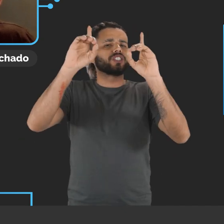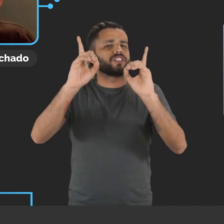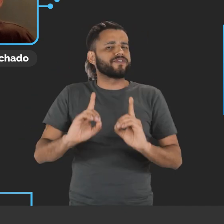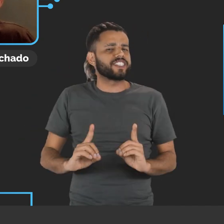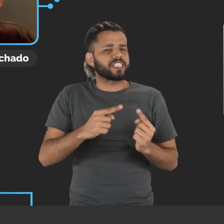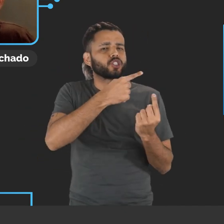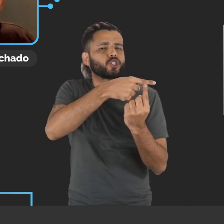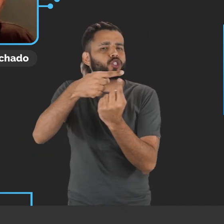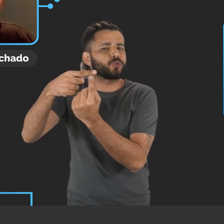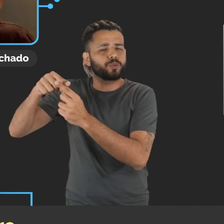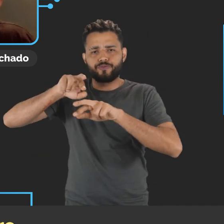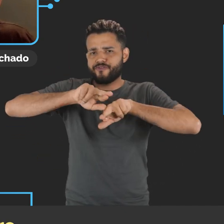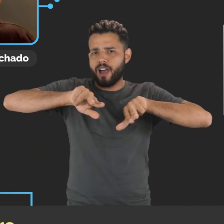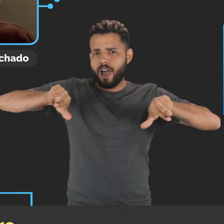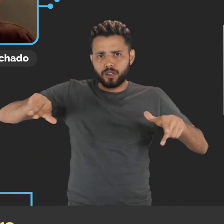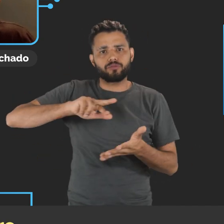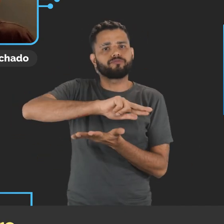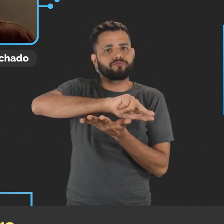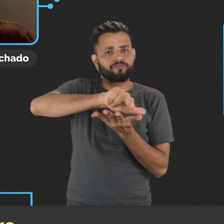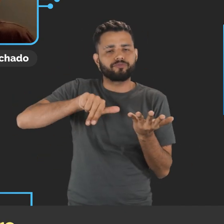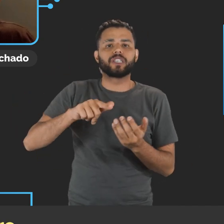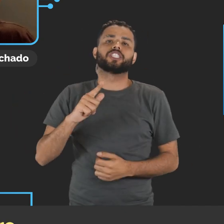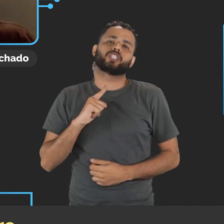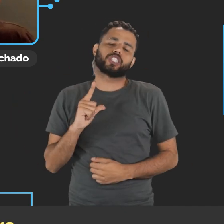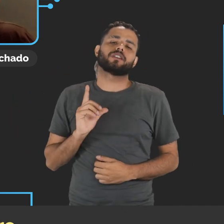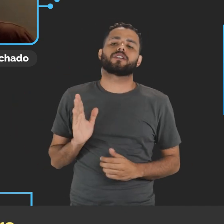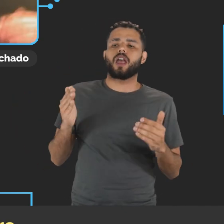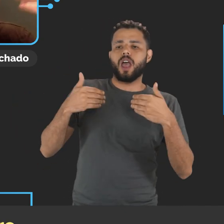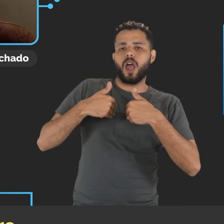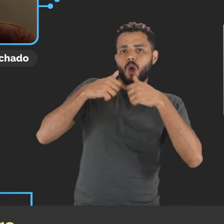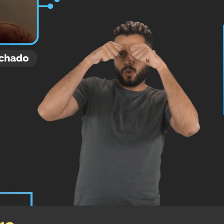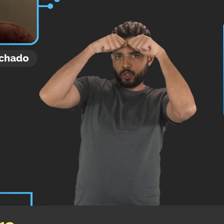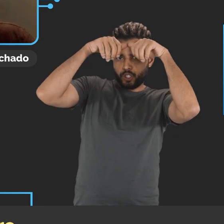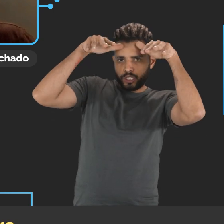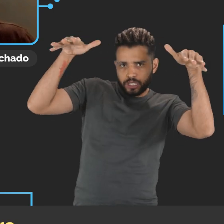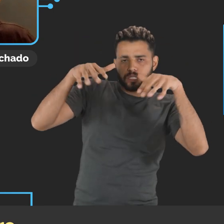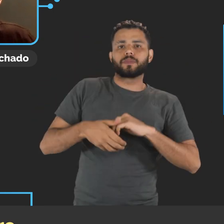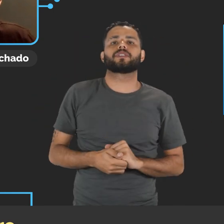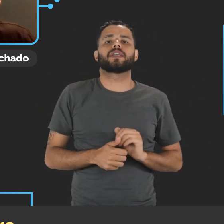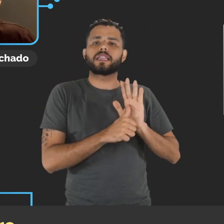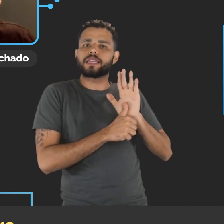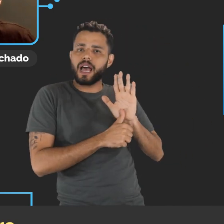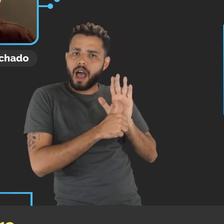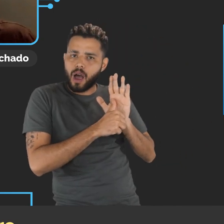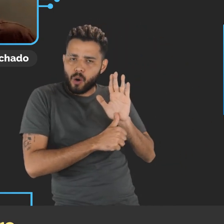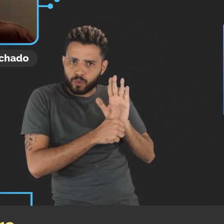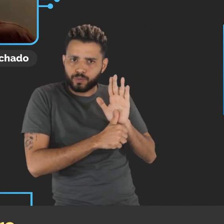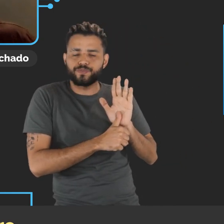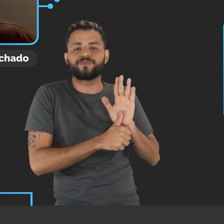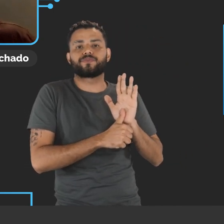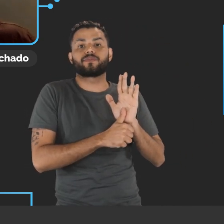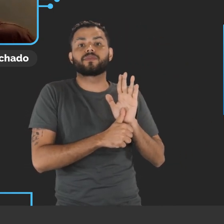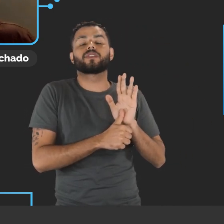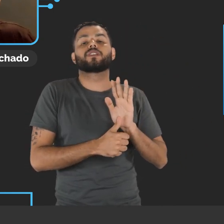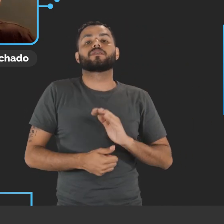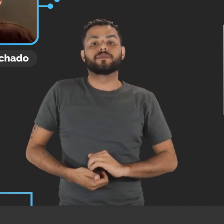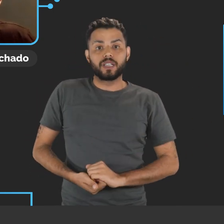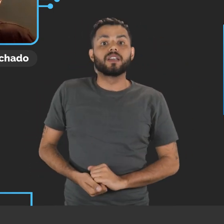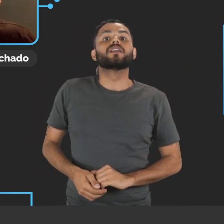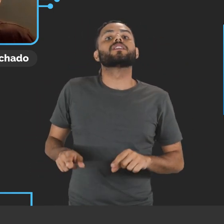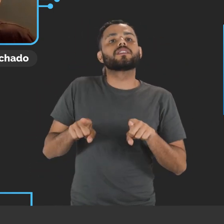diferentes deficiências, então tivemos transtorno do espectro autista, síndrome de Down,